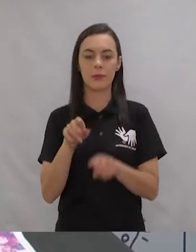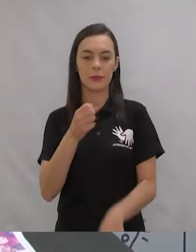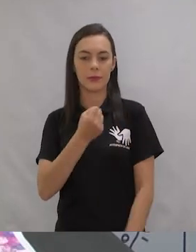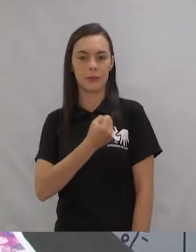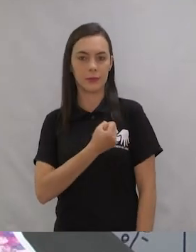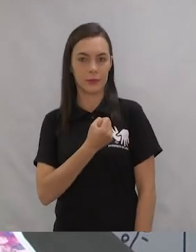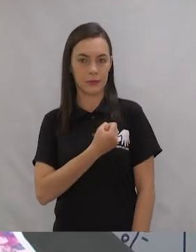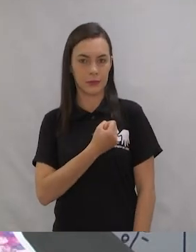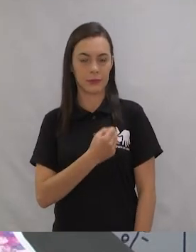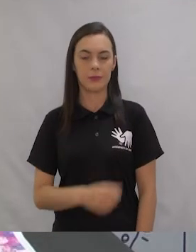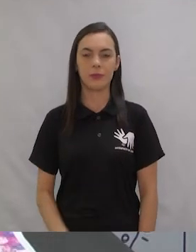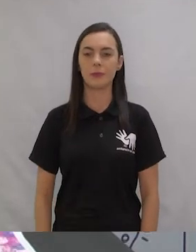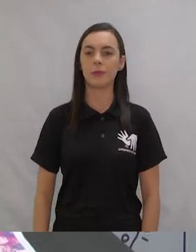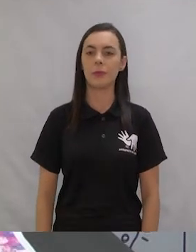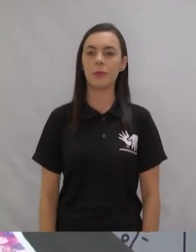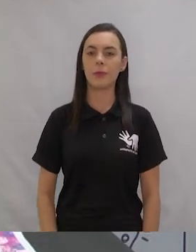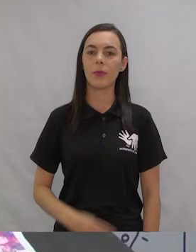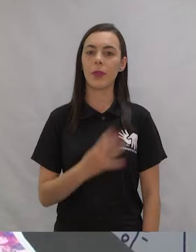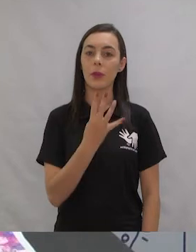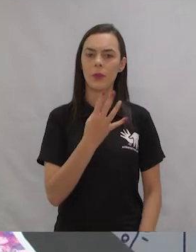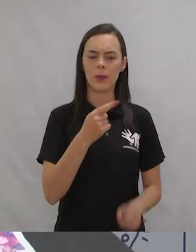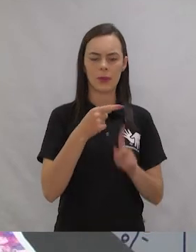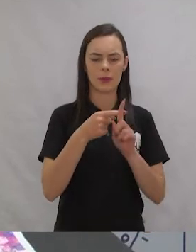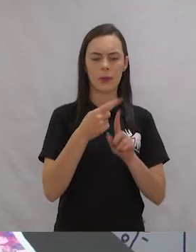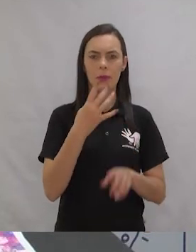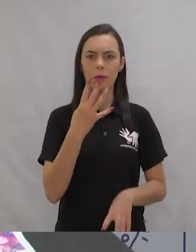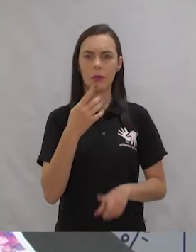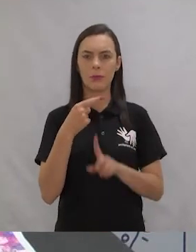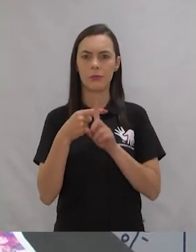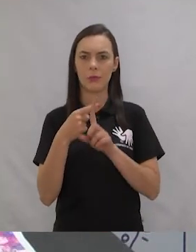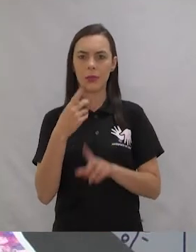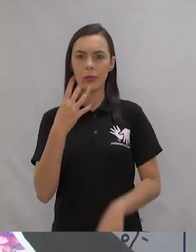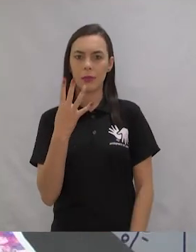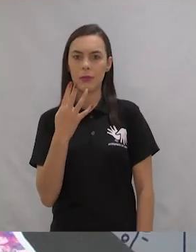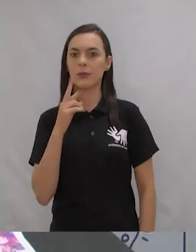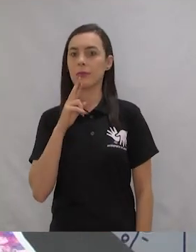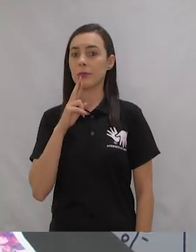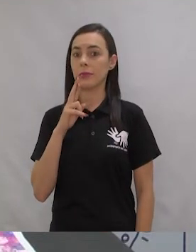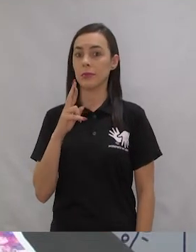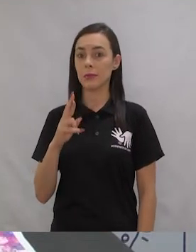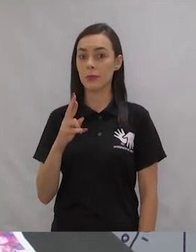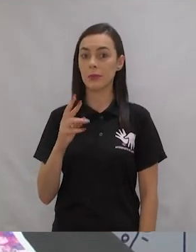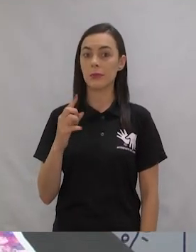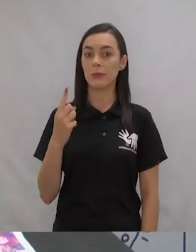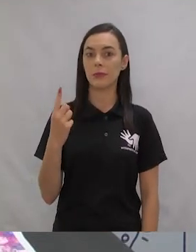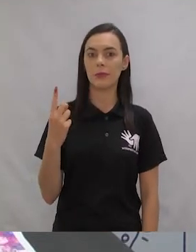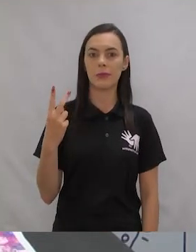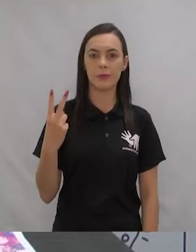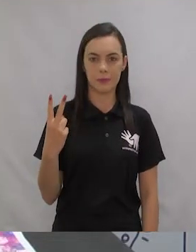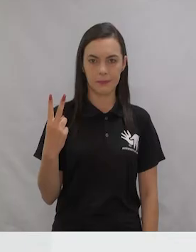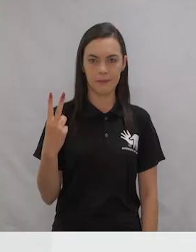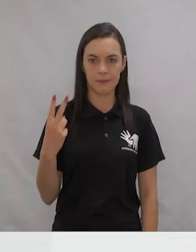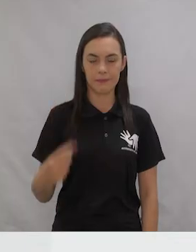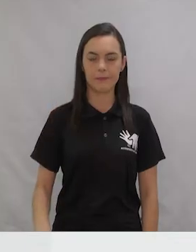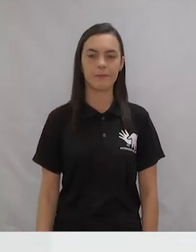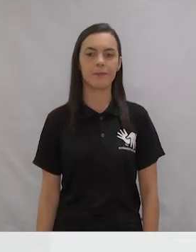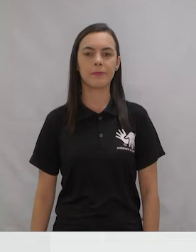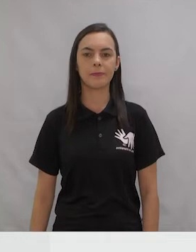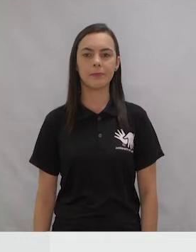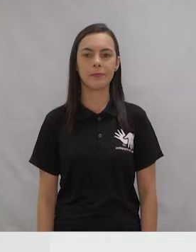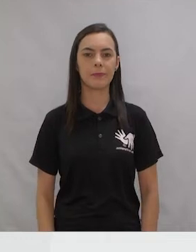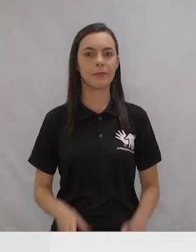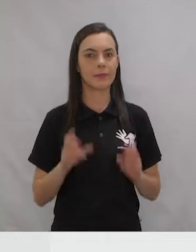número, certo? Então, 4 mais 4 mais 4 é igual a